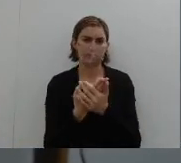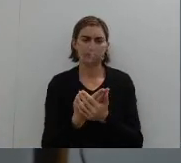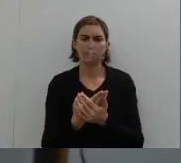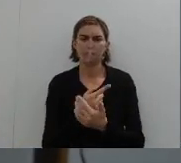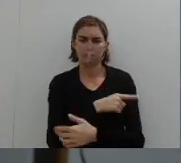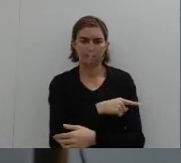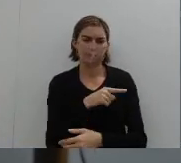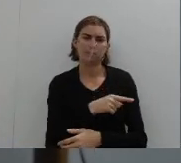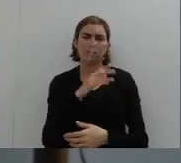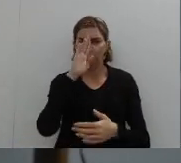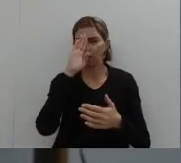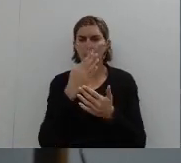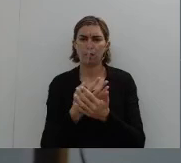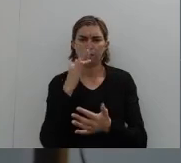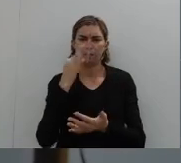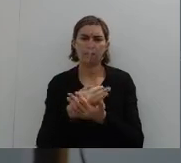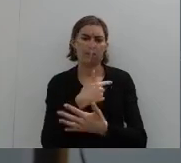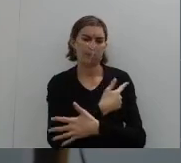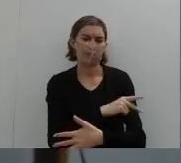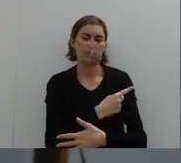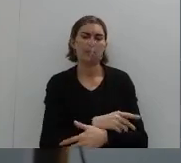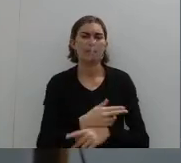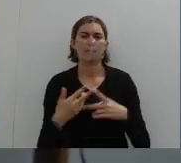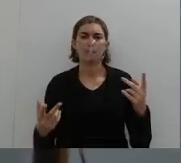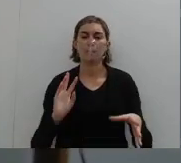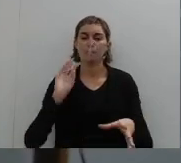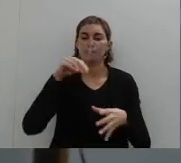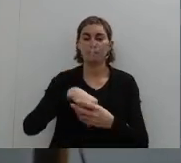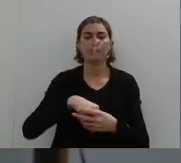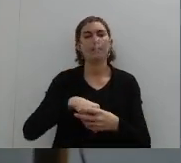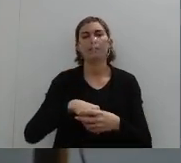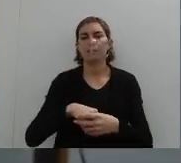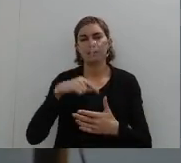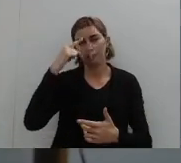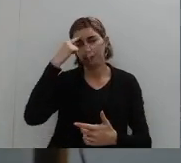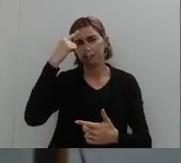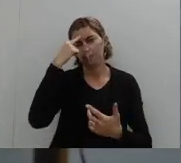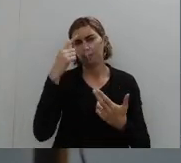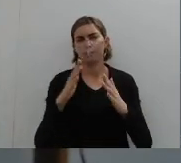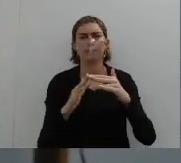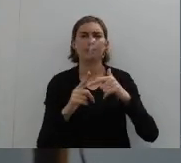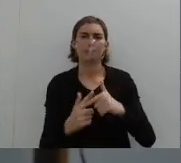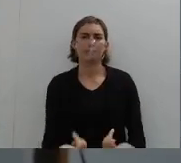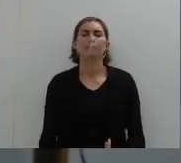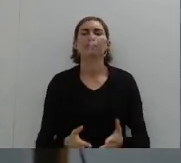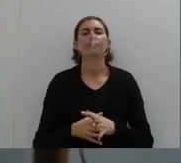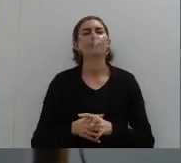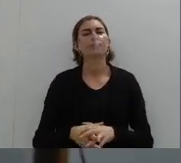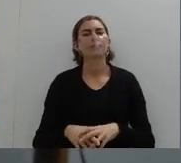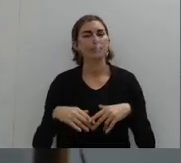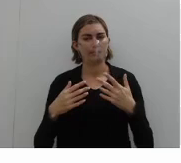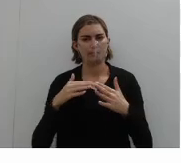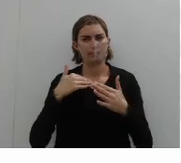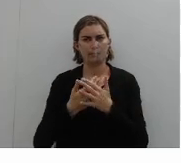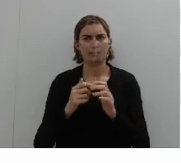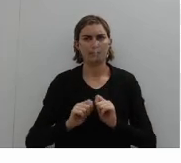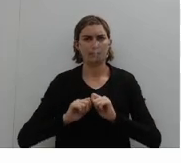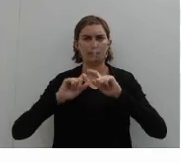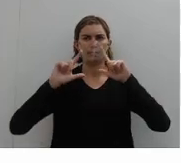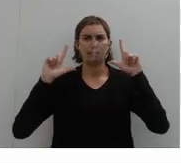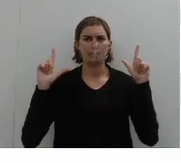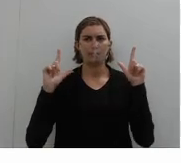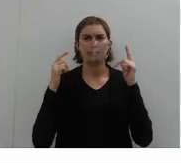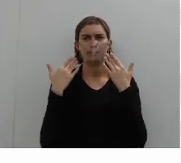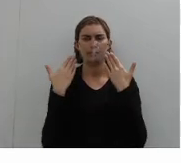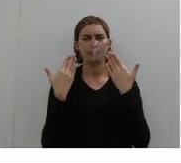apagar com as crenças indígenas e implantar o cristianismo, ok? No próximo slide que eu tenho para